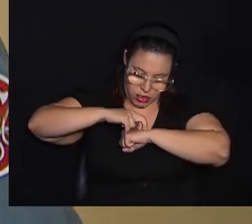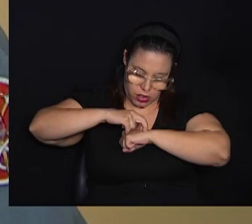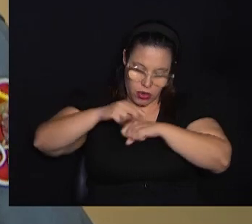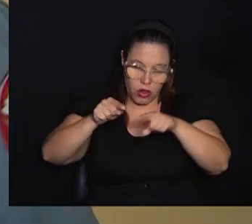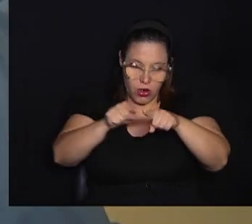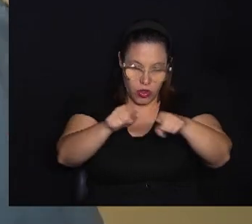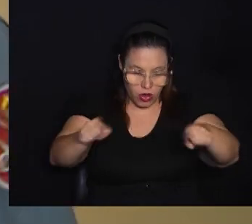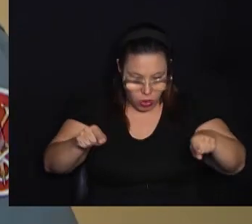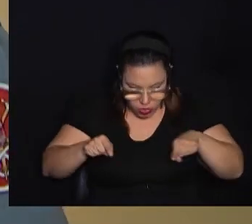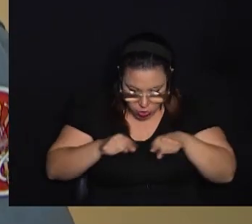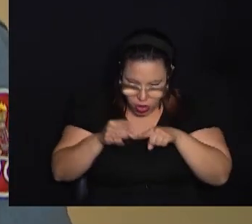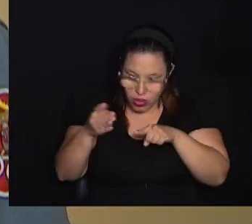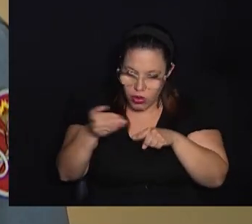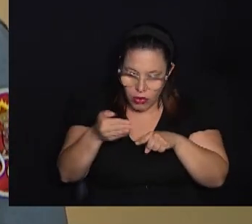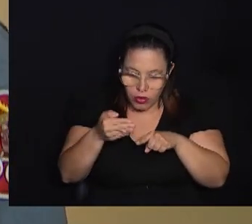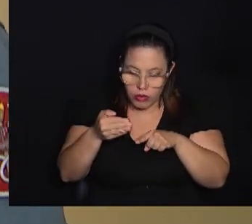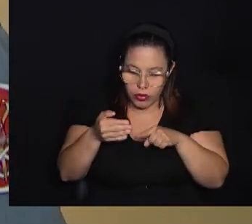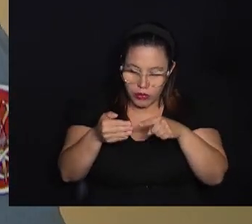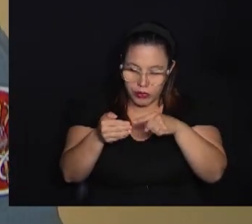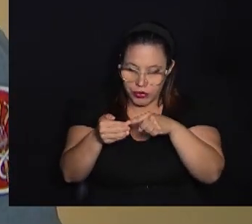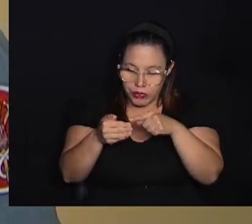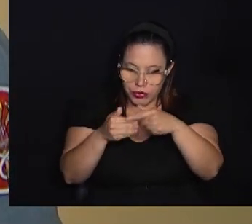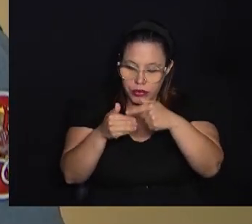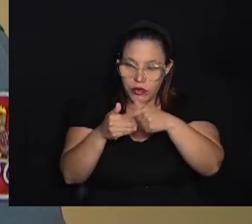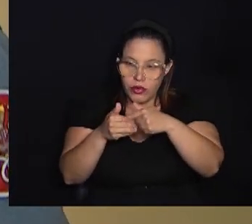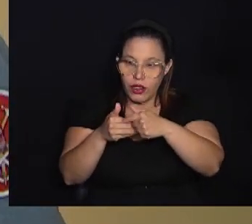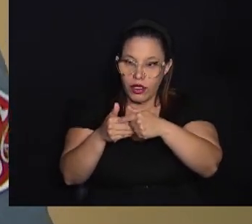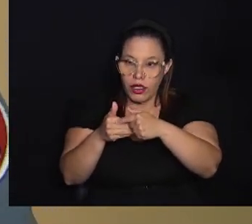muito baixo pode também causar um